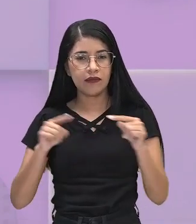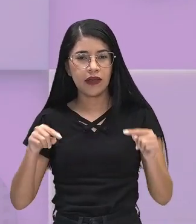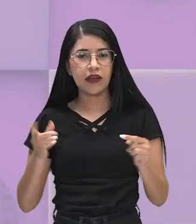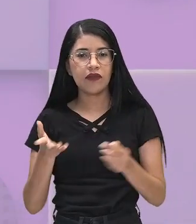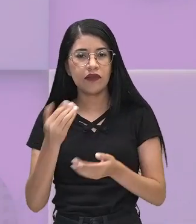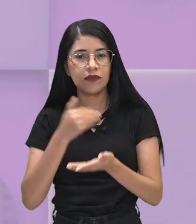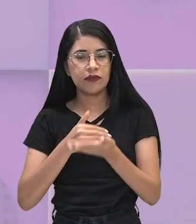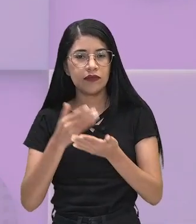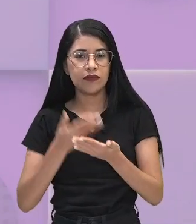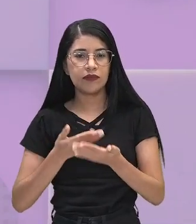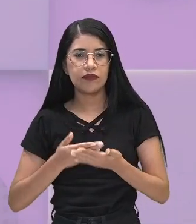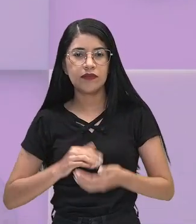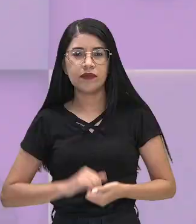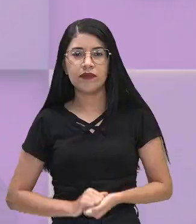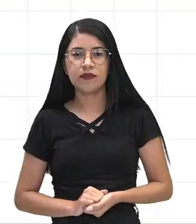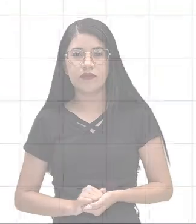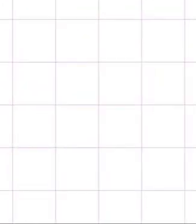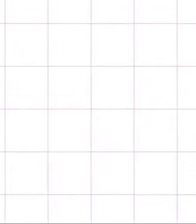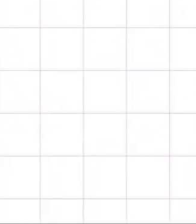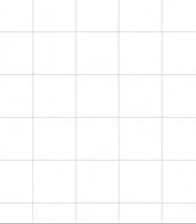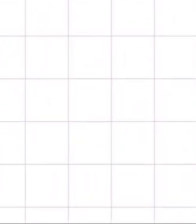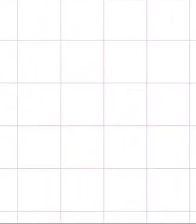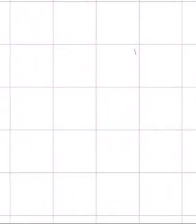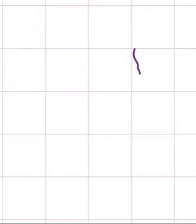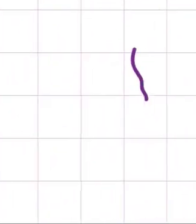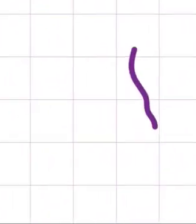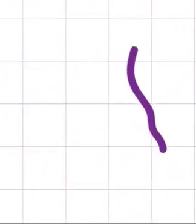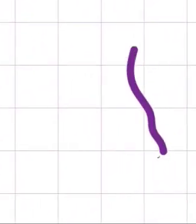e vamos para a aula.